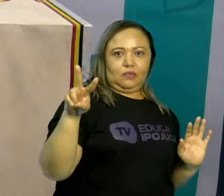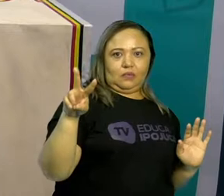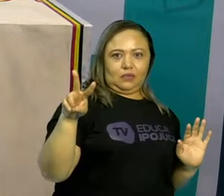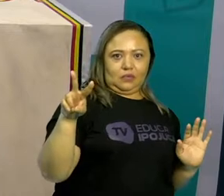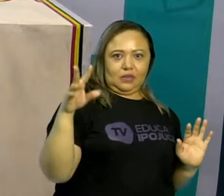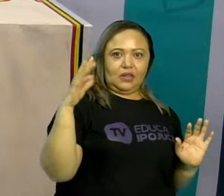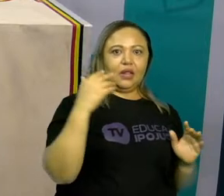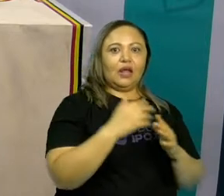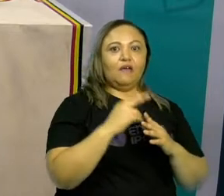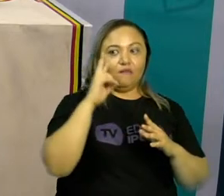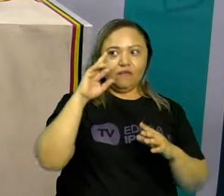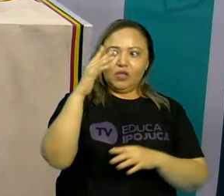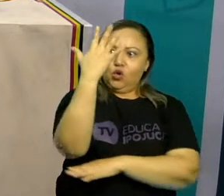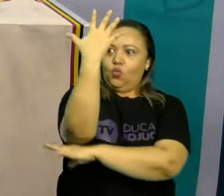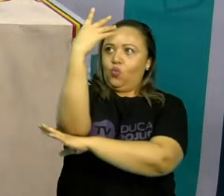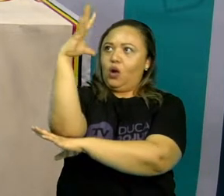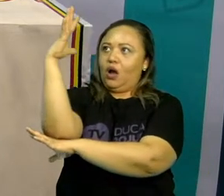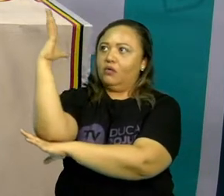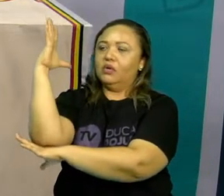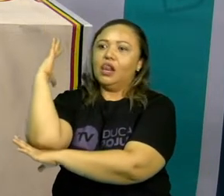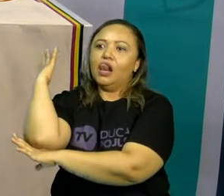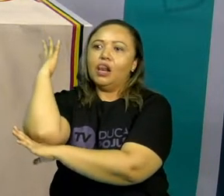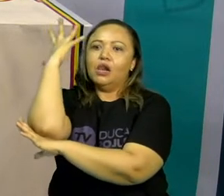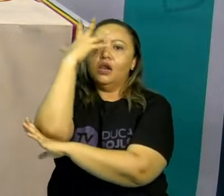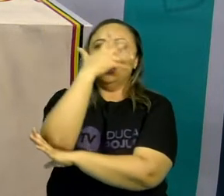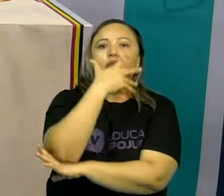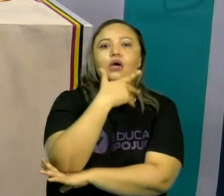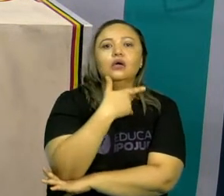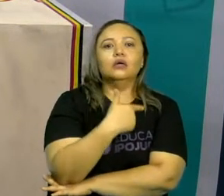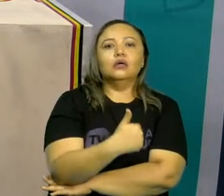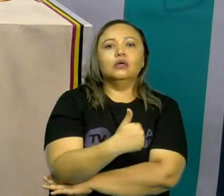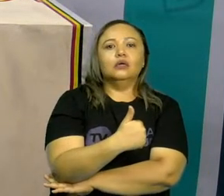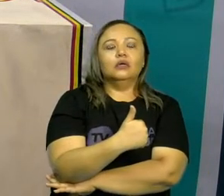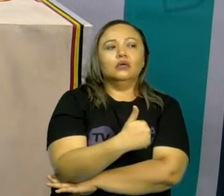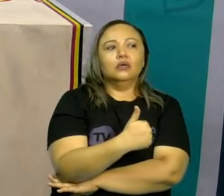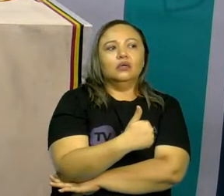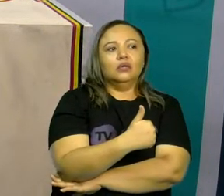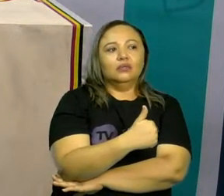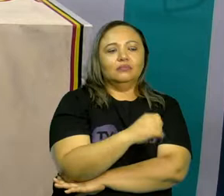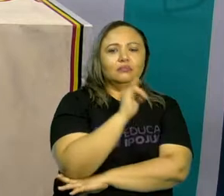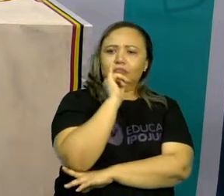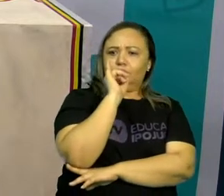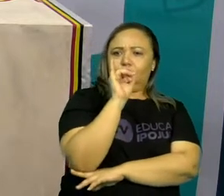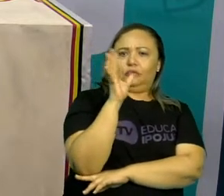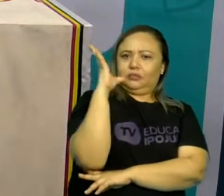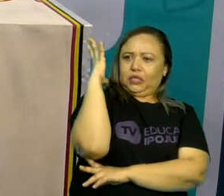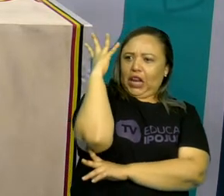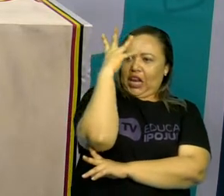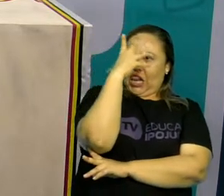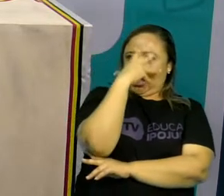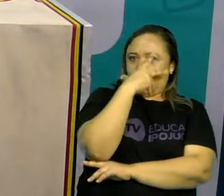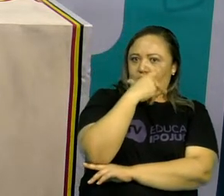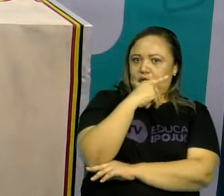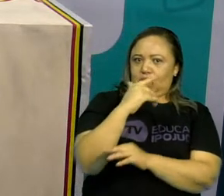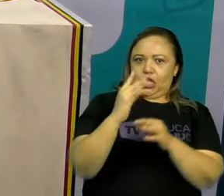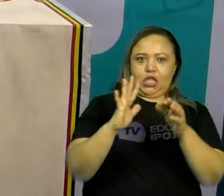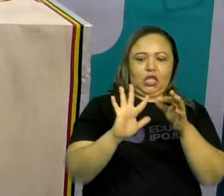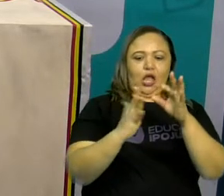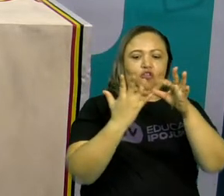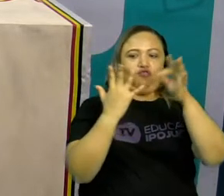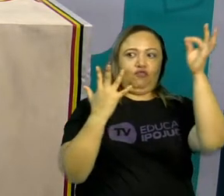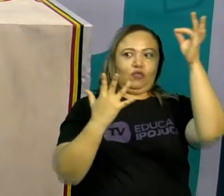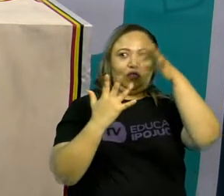Linda árvore e árvore mais linda Folhas